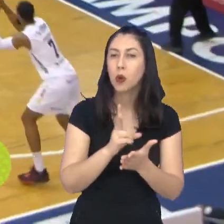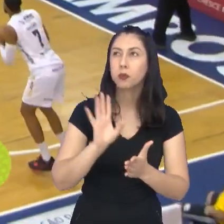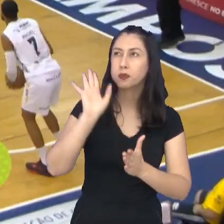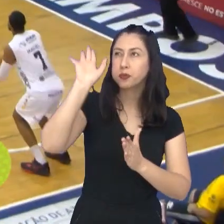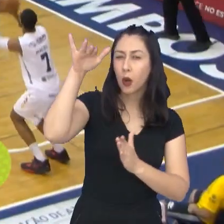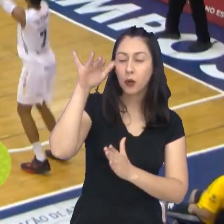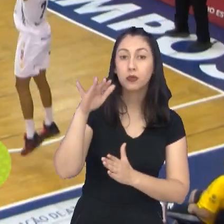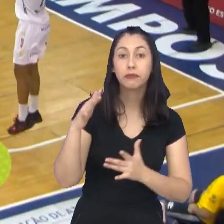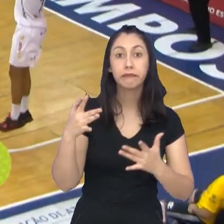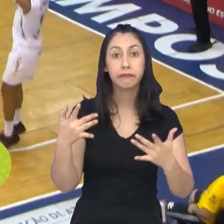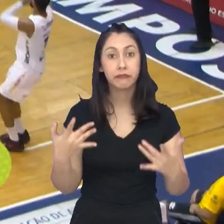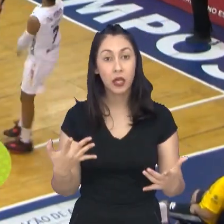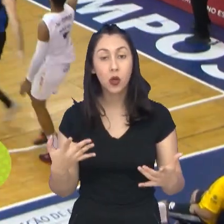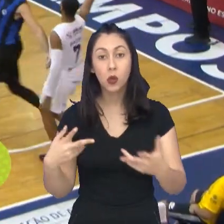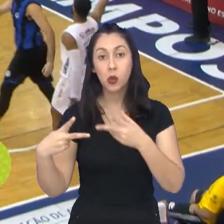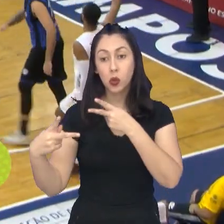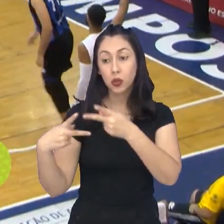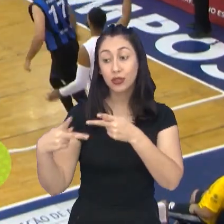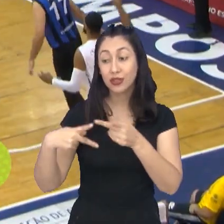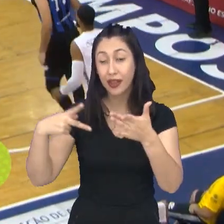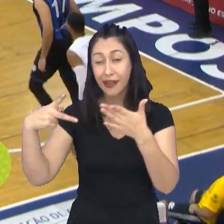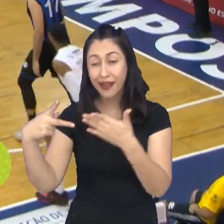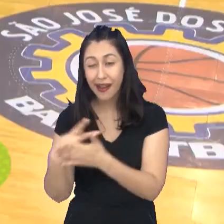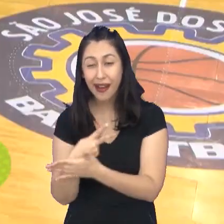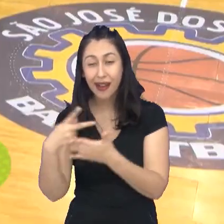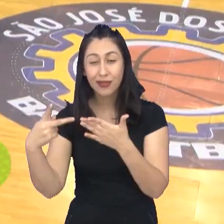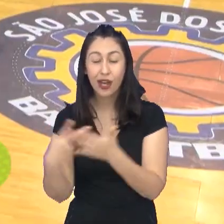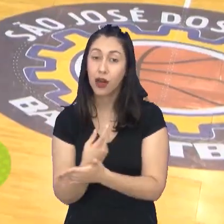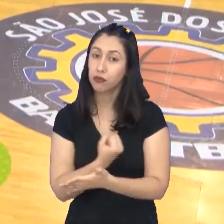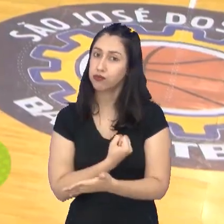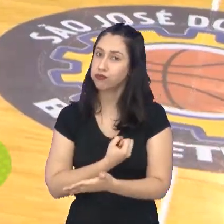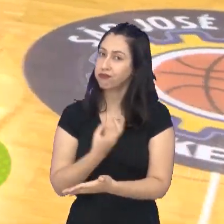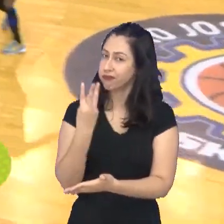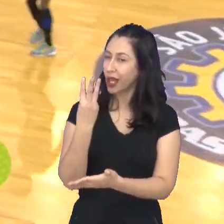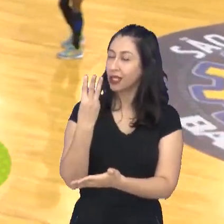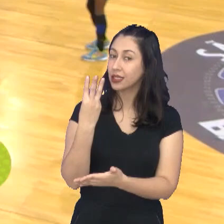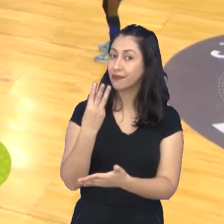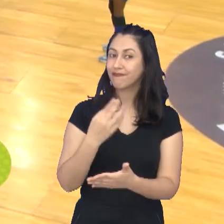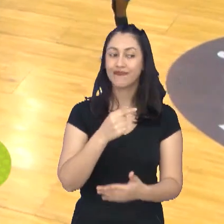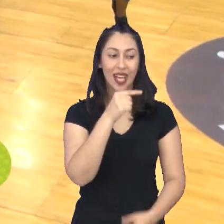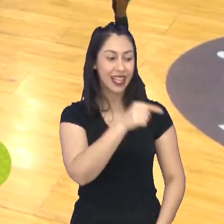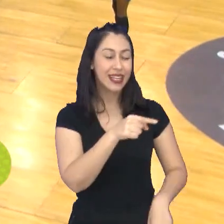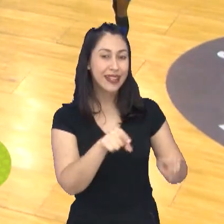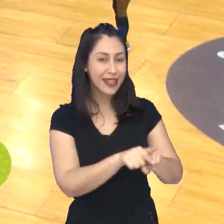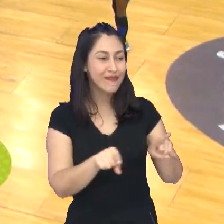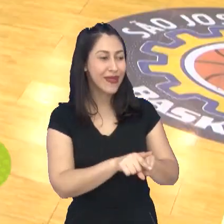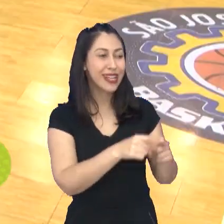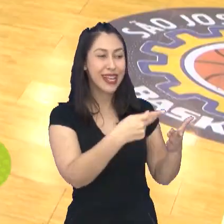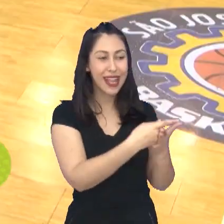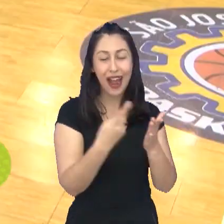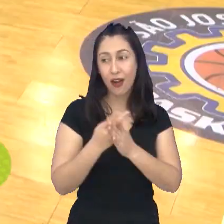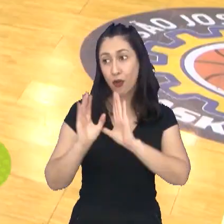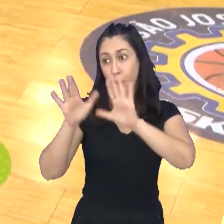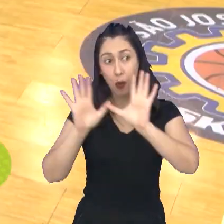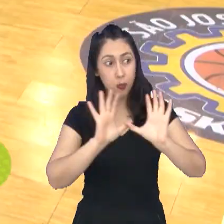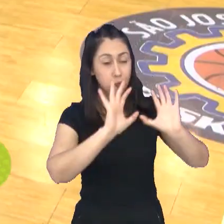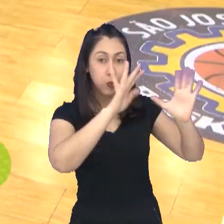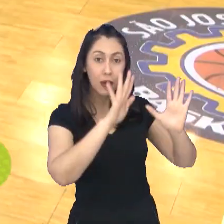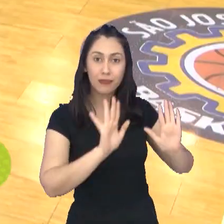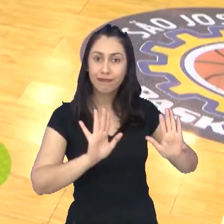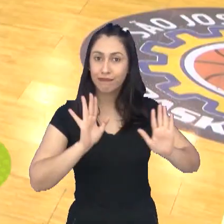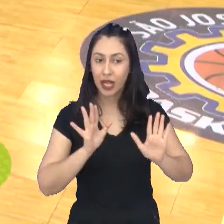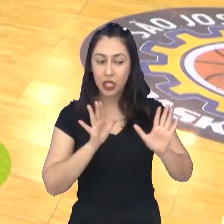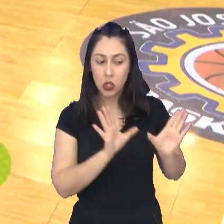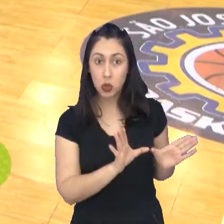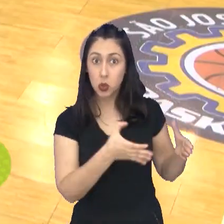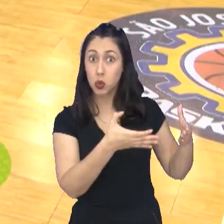período. Enquanto o São José errava nas bolas de 3, o Pinheiros também errava muitos passes. Mas a equipe visitante